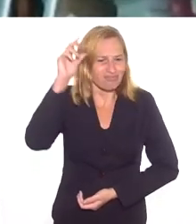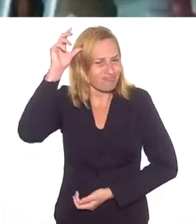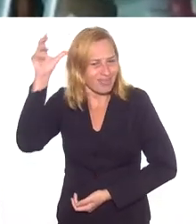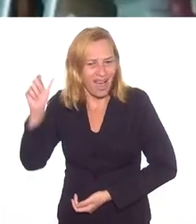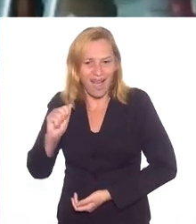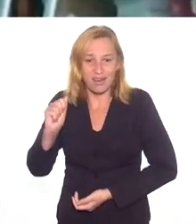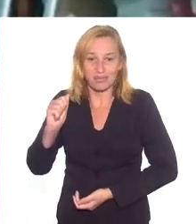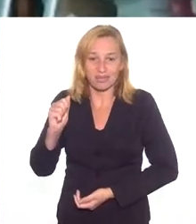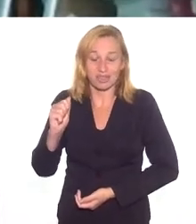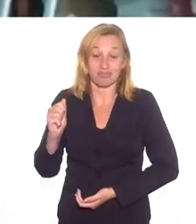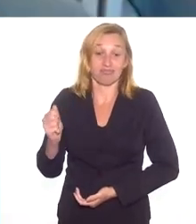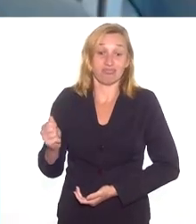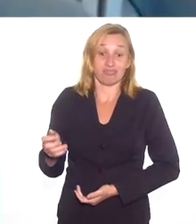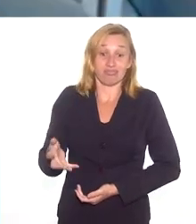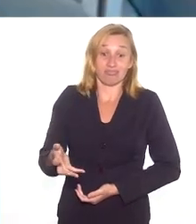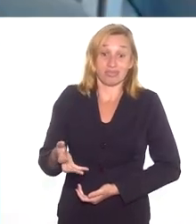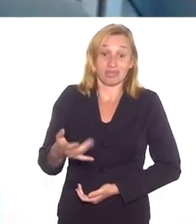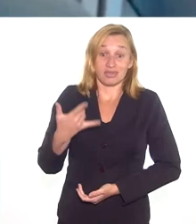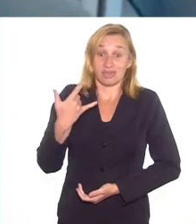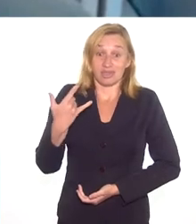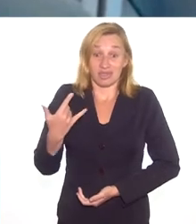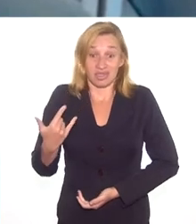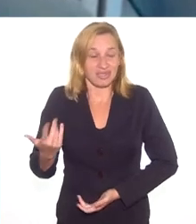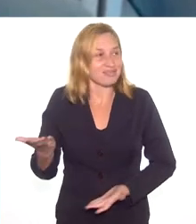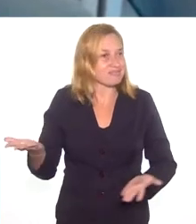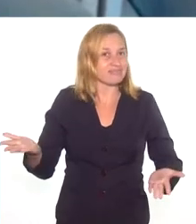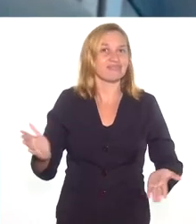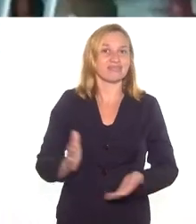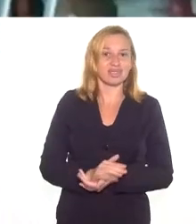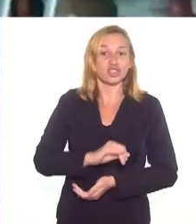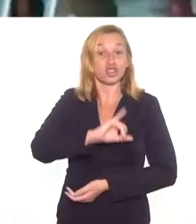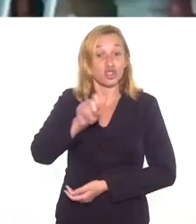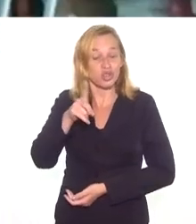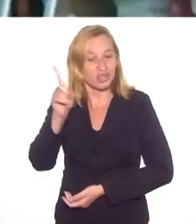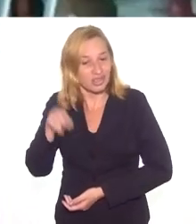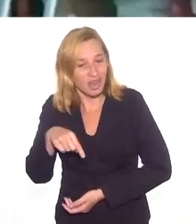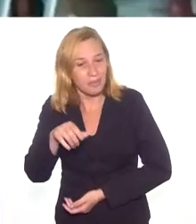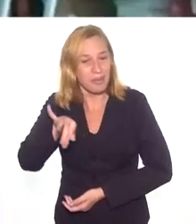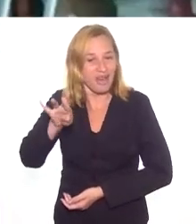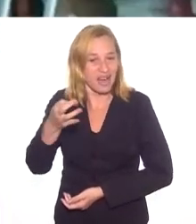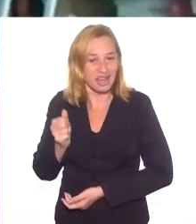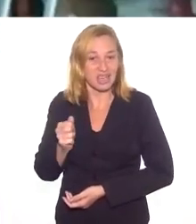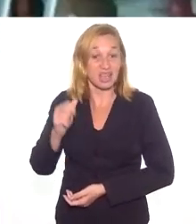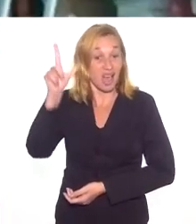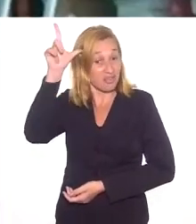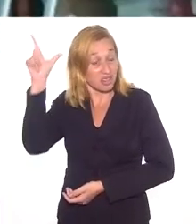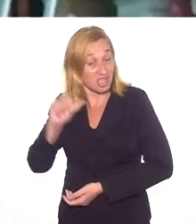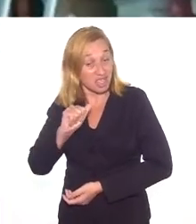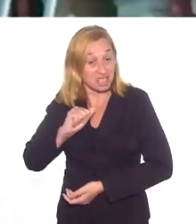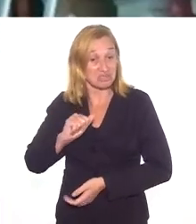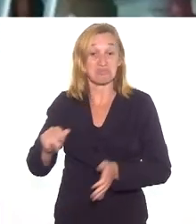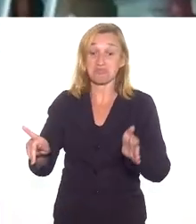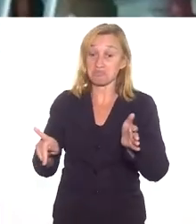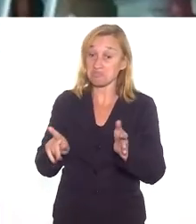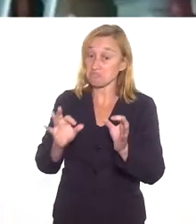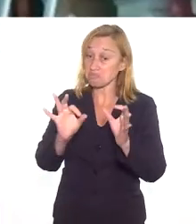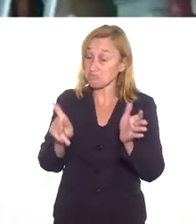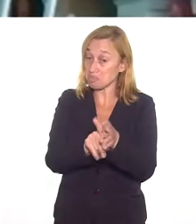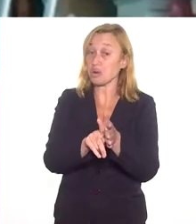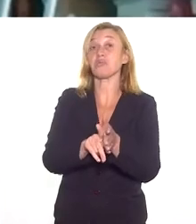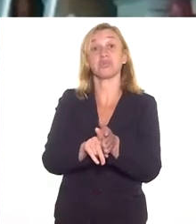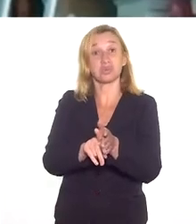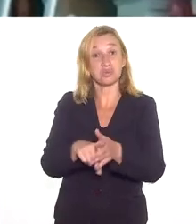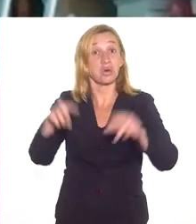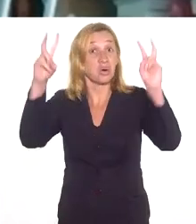pelo conhecimento dele sobre a África. Bom, naquela época eu falava: olha, o Zé Maria é o maior